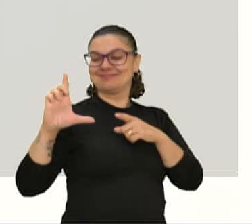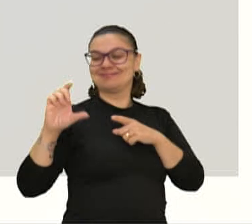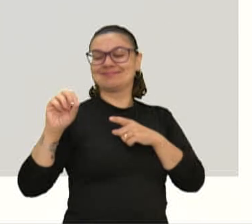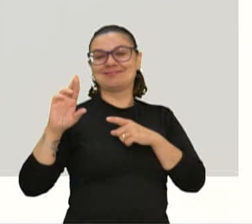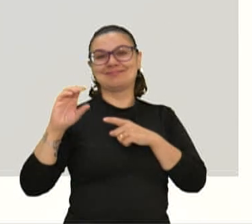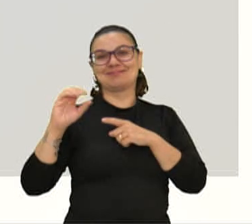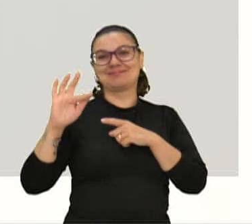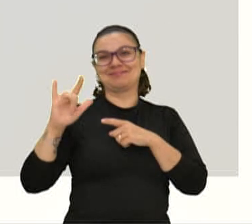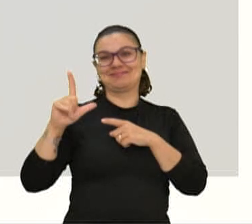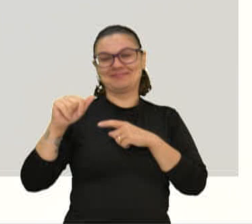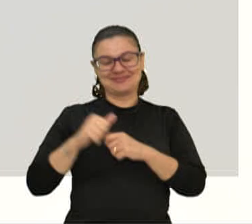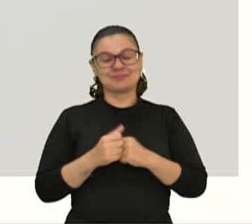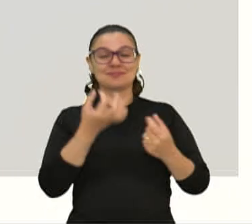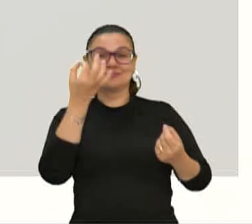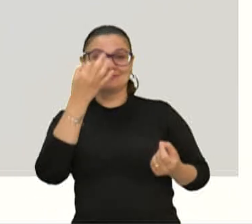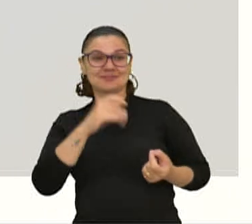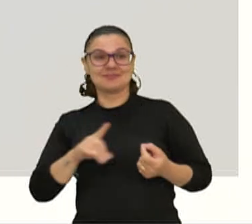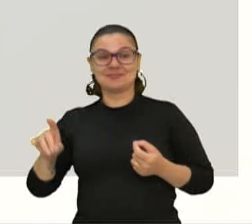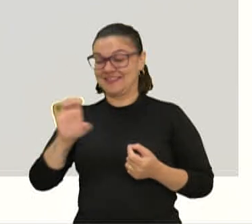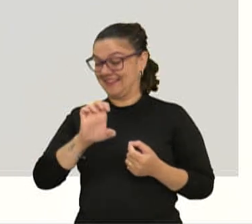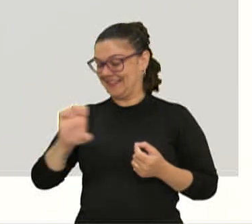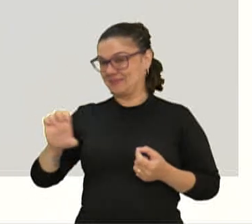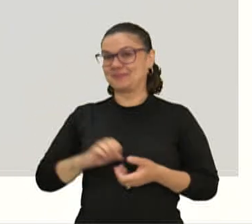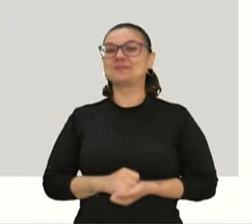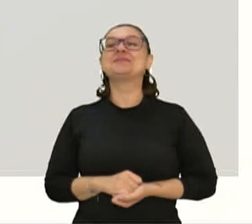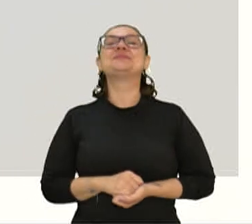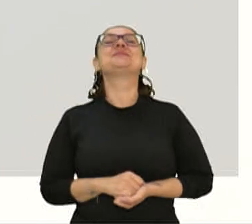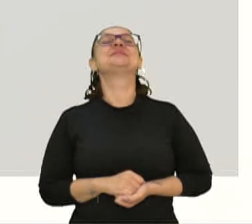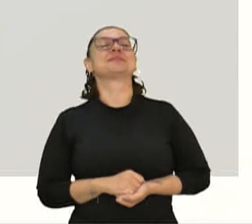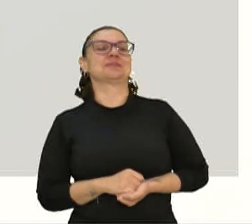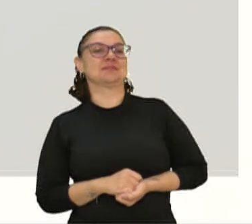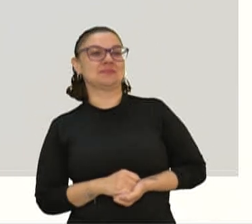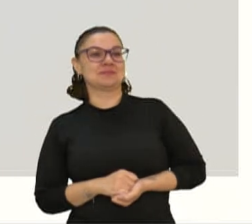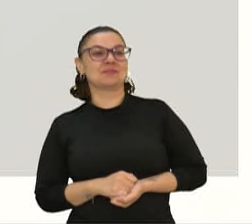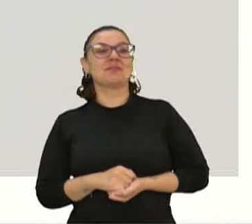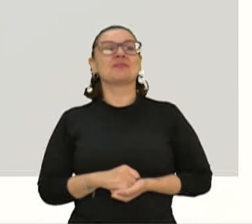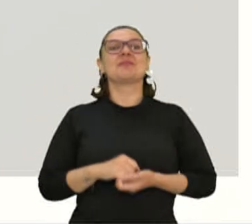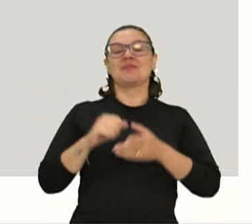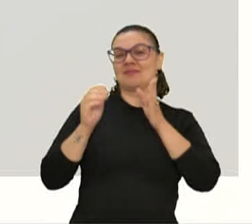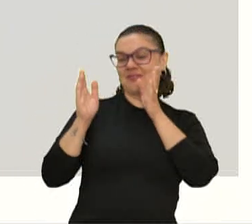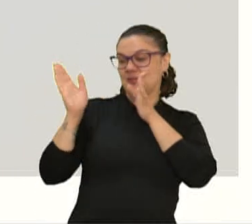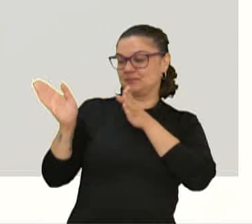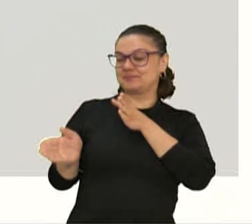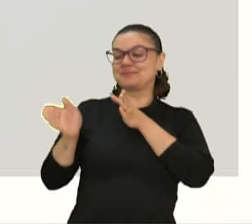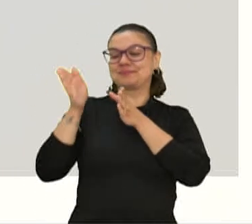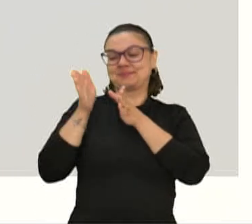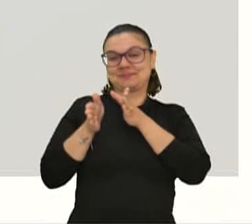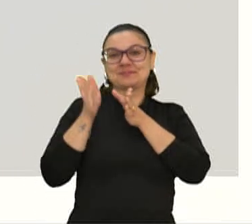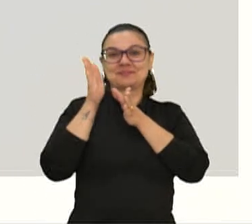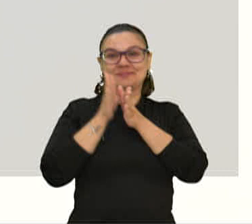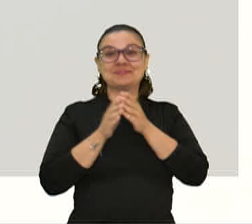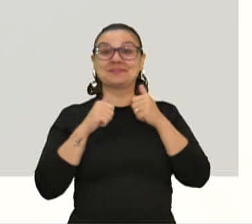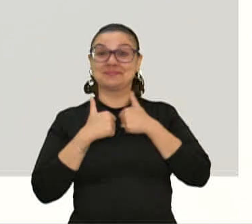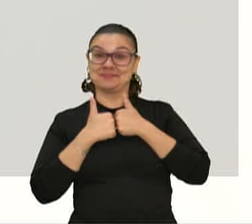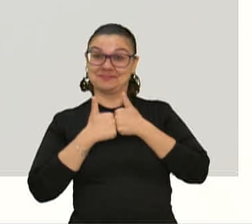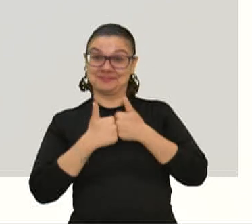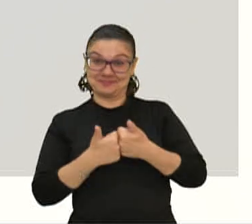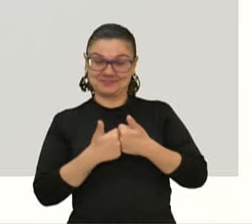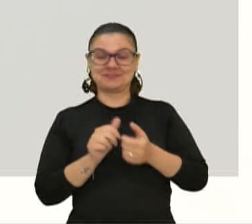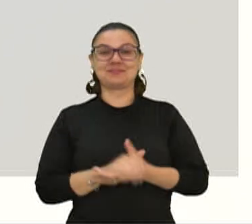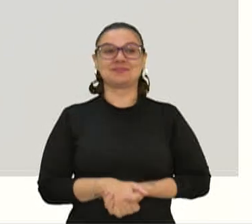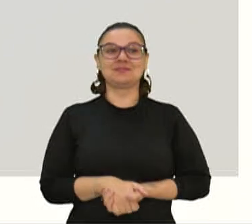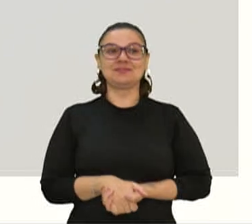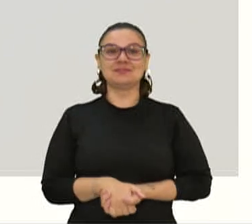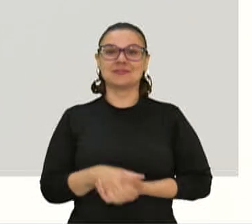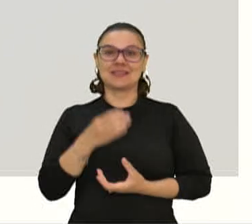Então, resposta correta, letra E. Organela, cloroplasto, processo fotossíntese, pigmento,